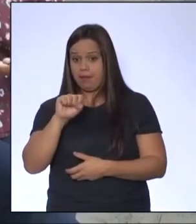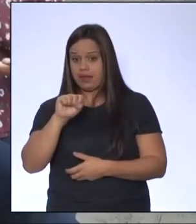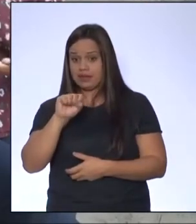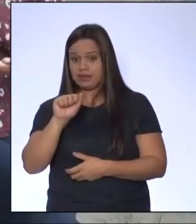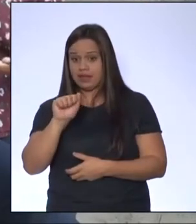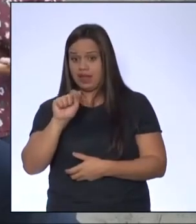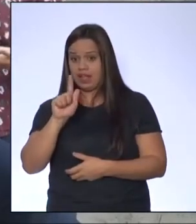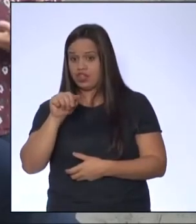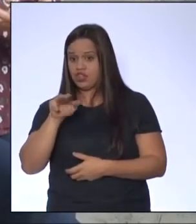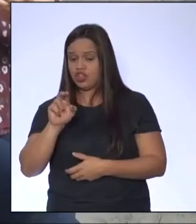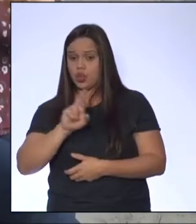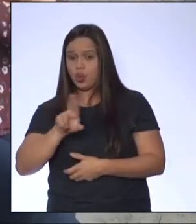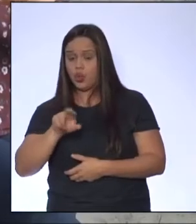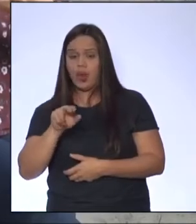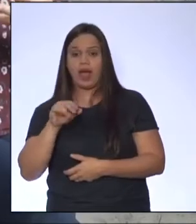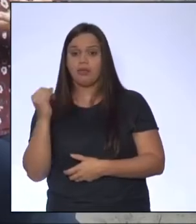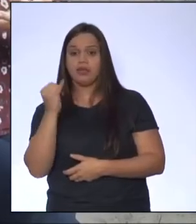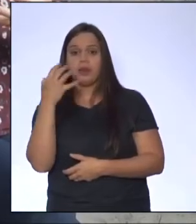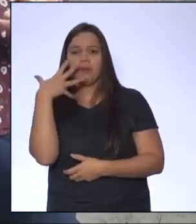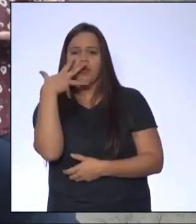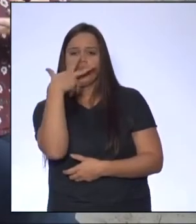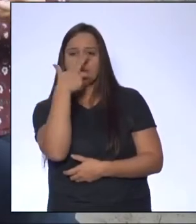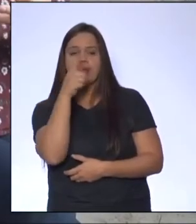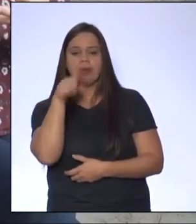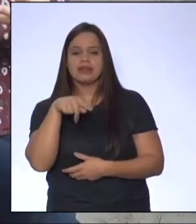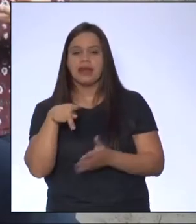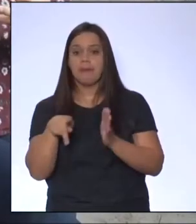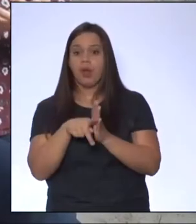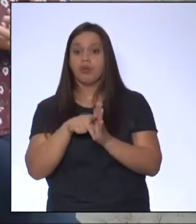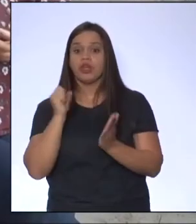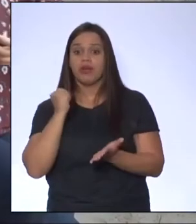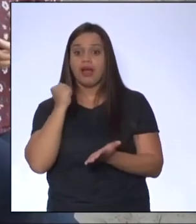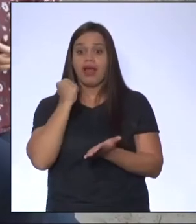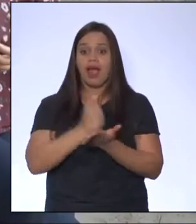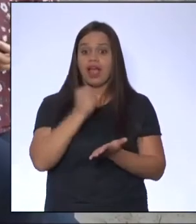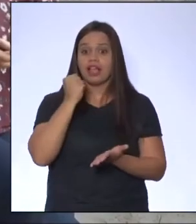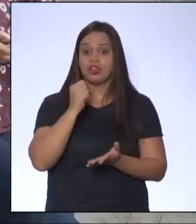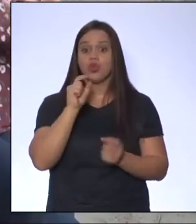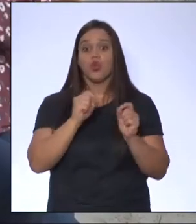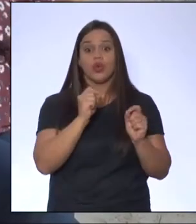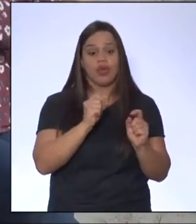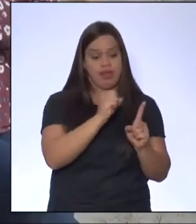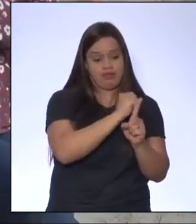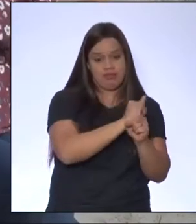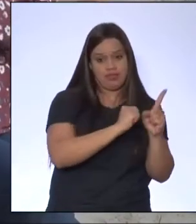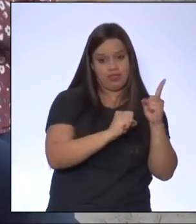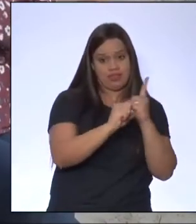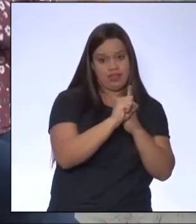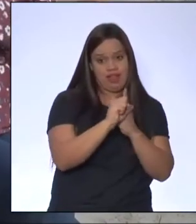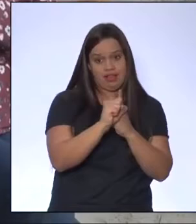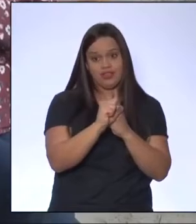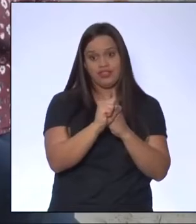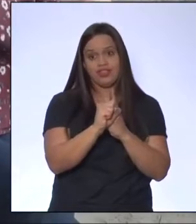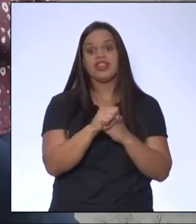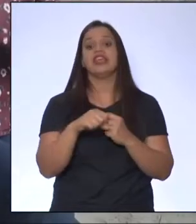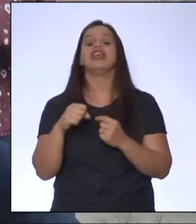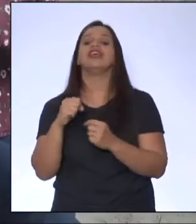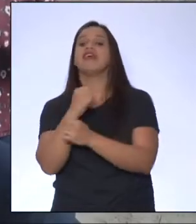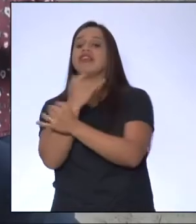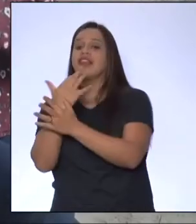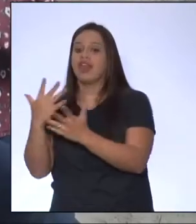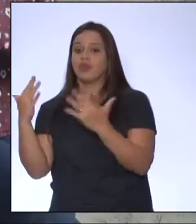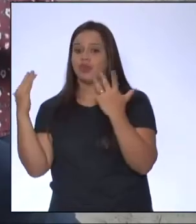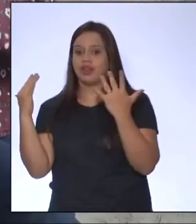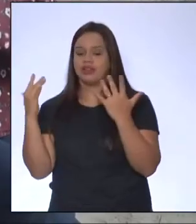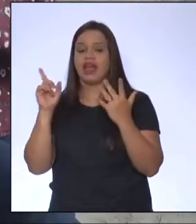pela beleza, mas porque ela é um registro da relação entre sociedade e natureza. Ela é o